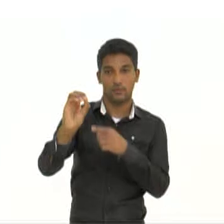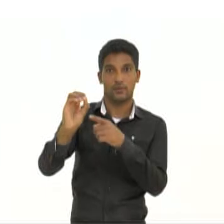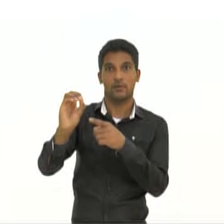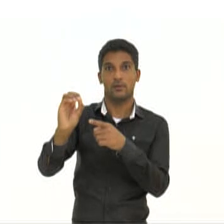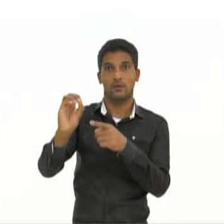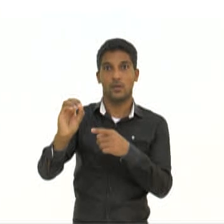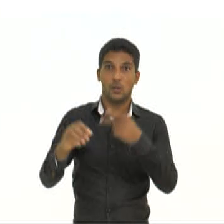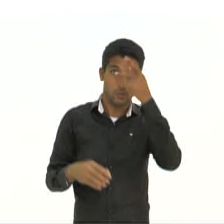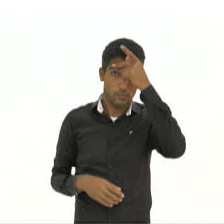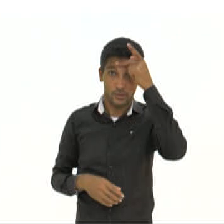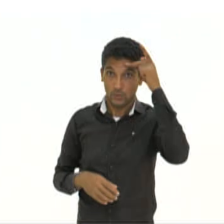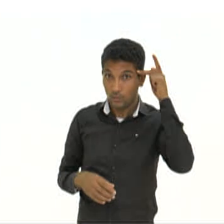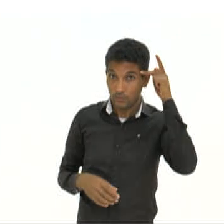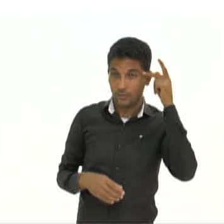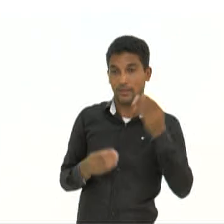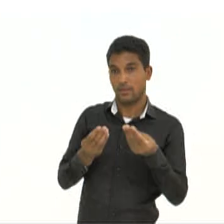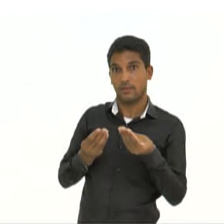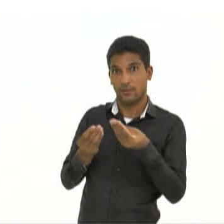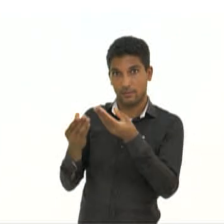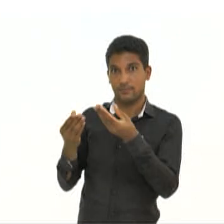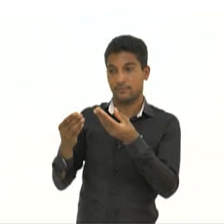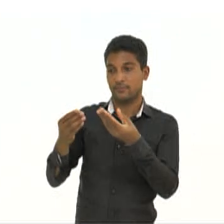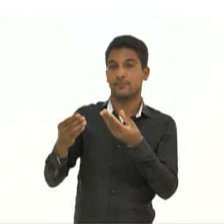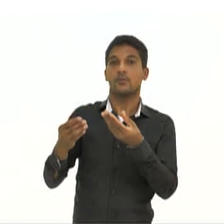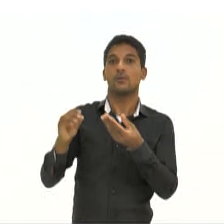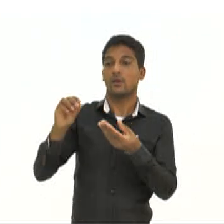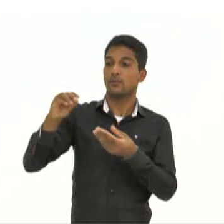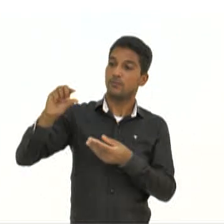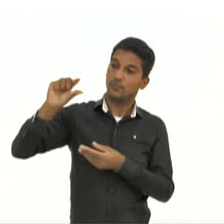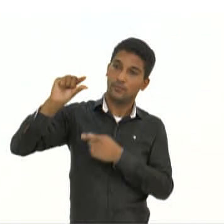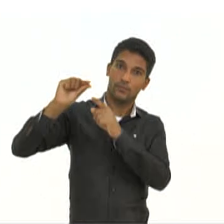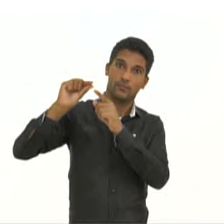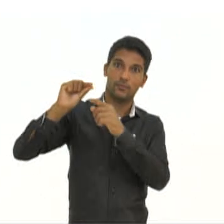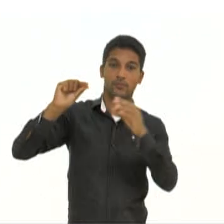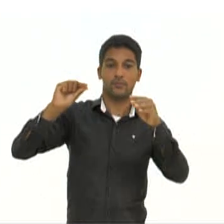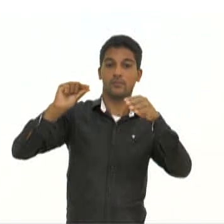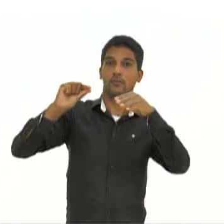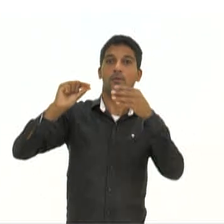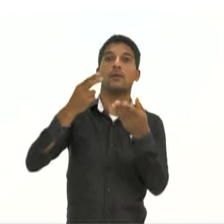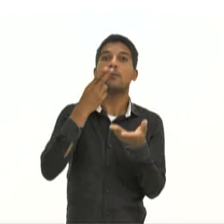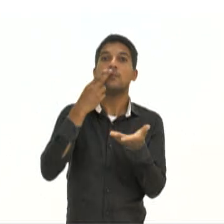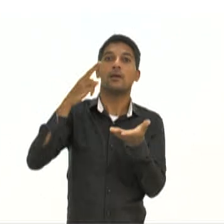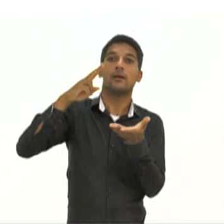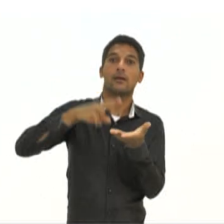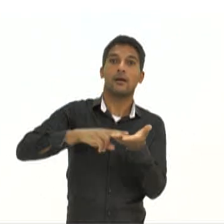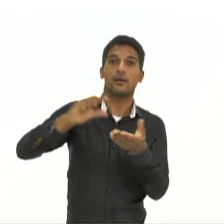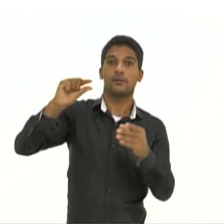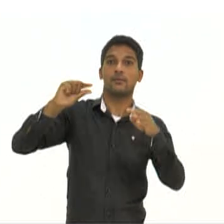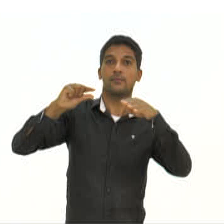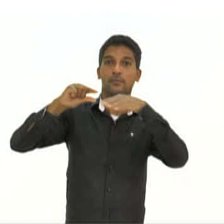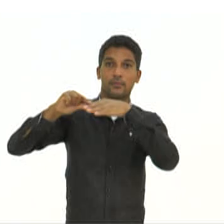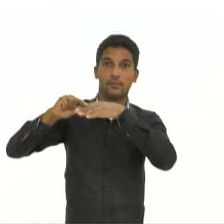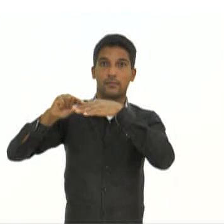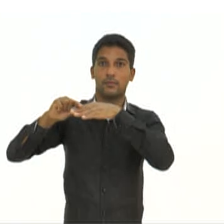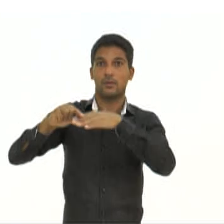de mensagens. Observando que eram capazes de voar velozmente por uma distância de cerca de